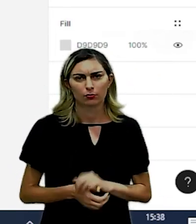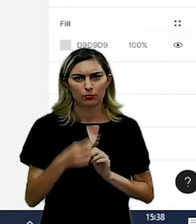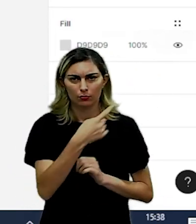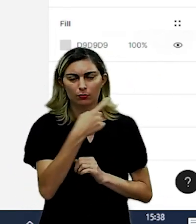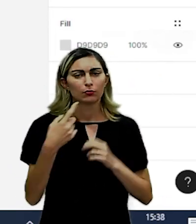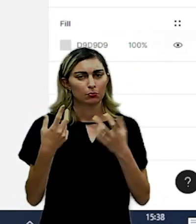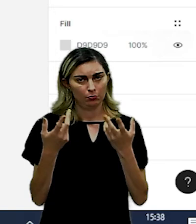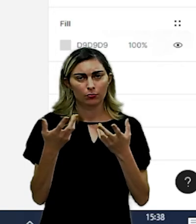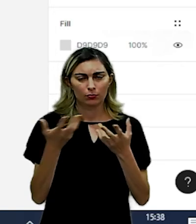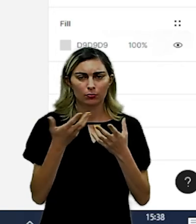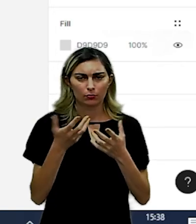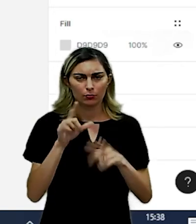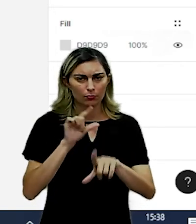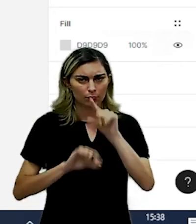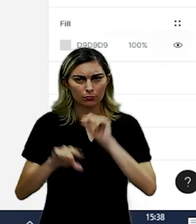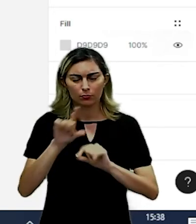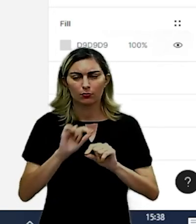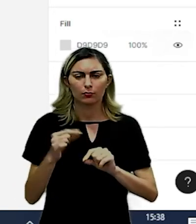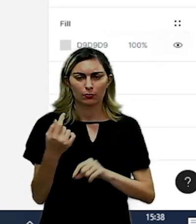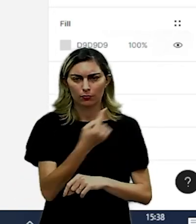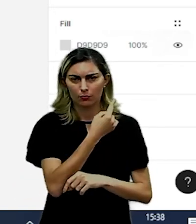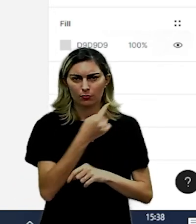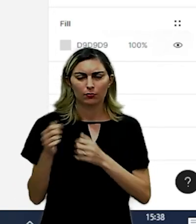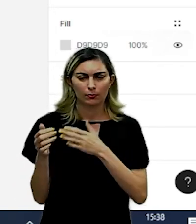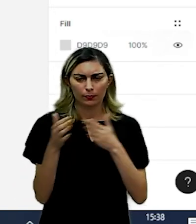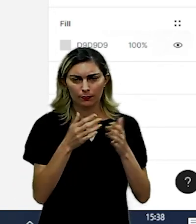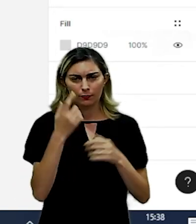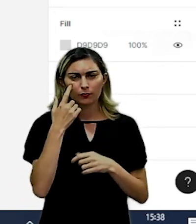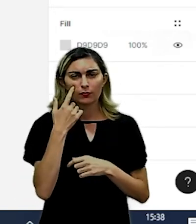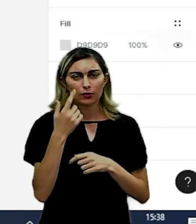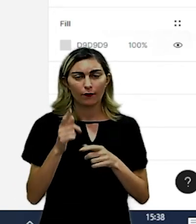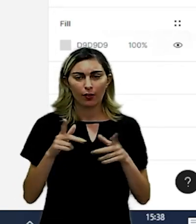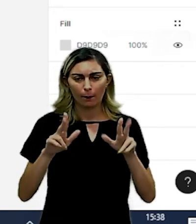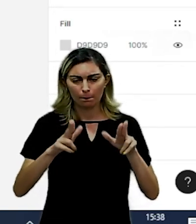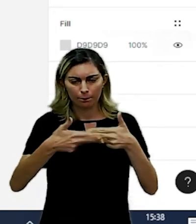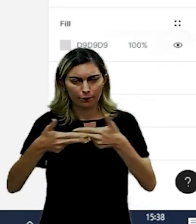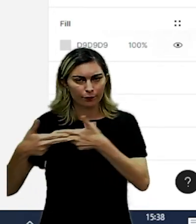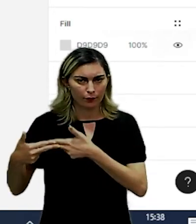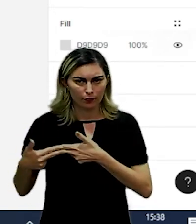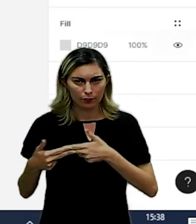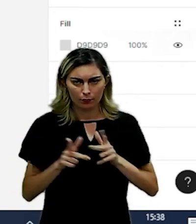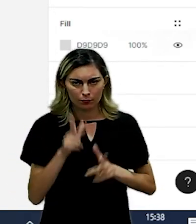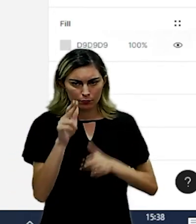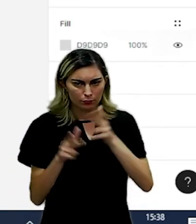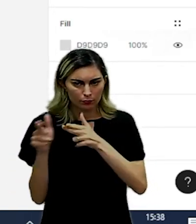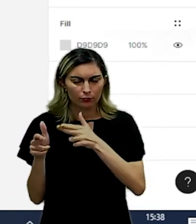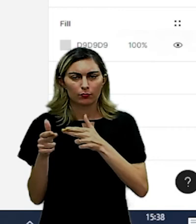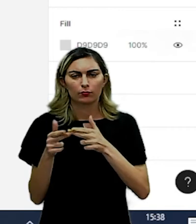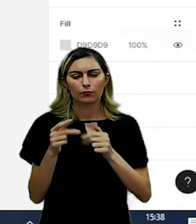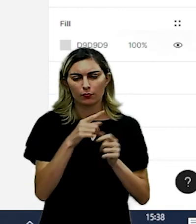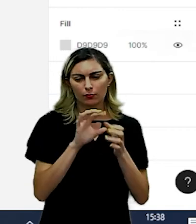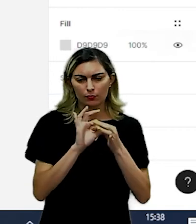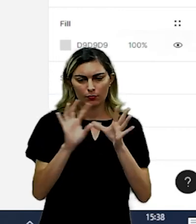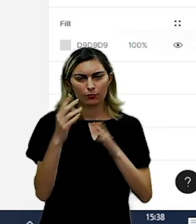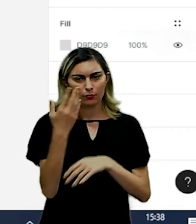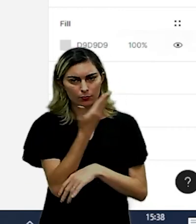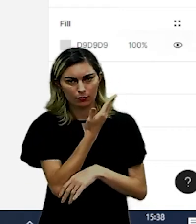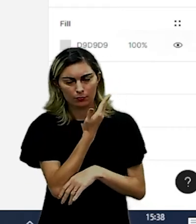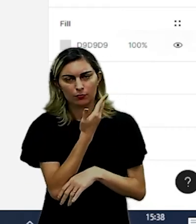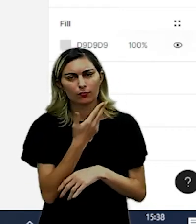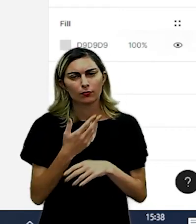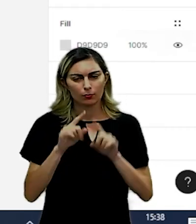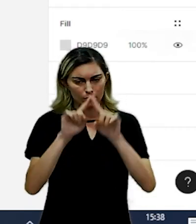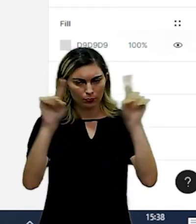quiser. O que está aparecendo aqui é o que você vai editar. Então, sei lá, eu quero deixar esse aqui